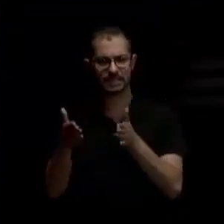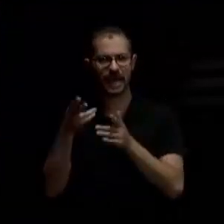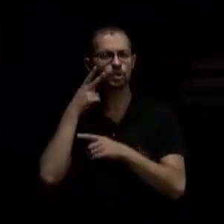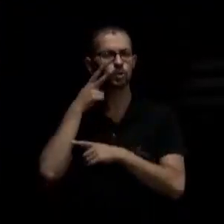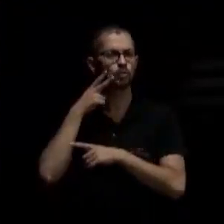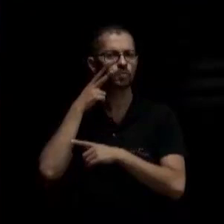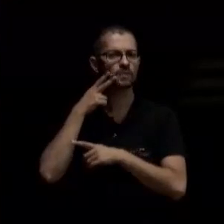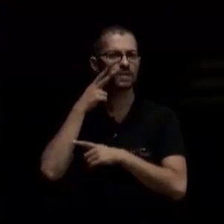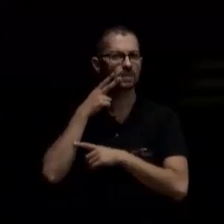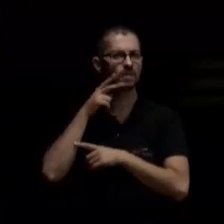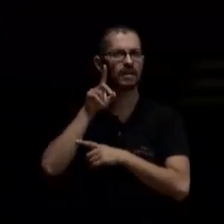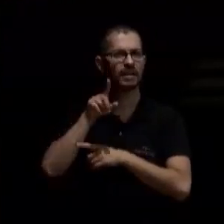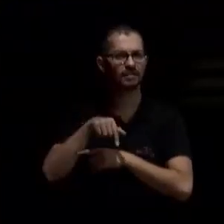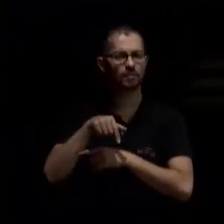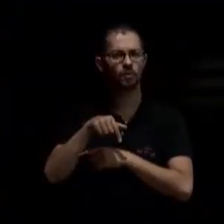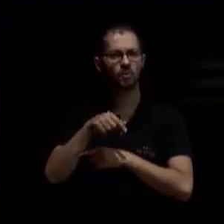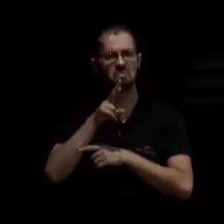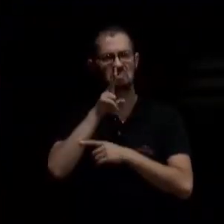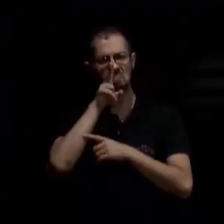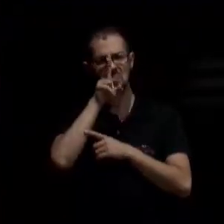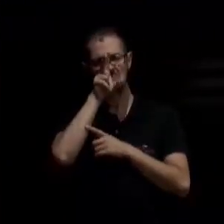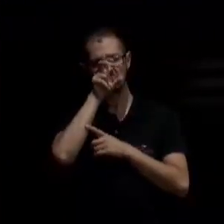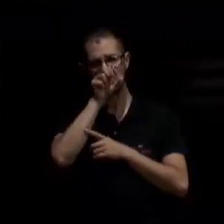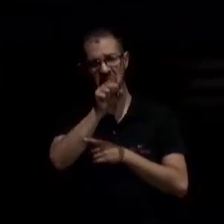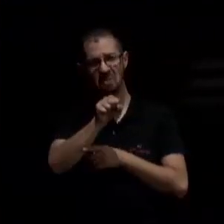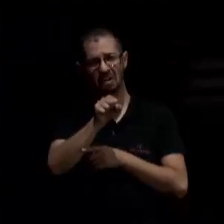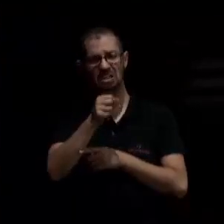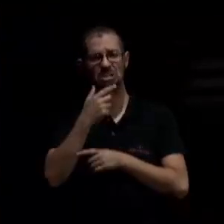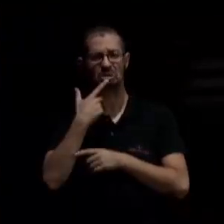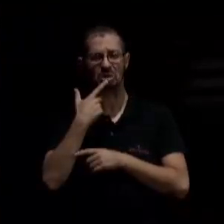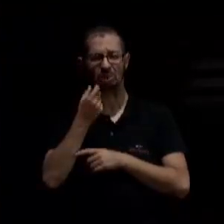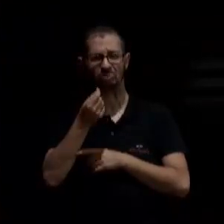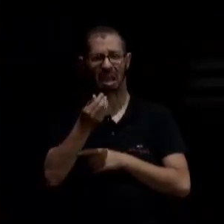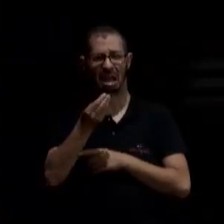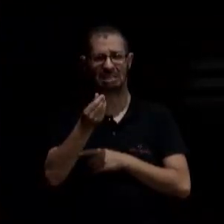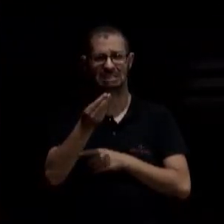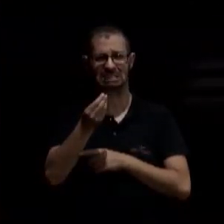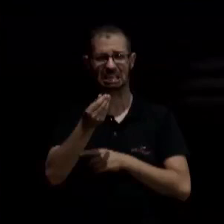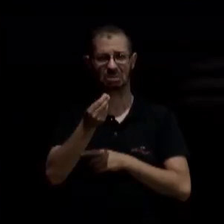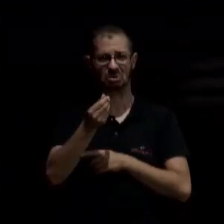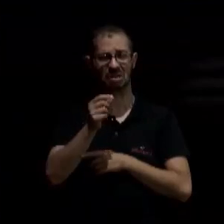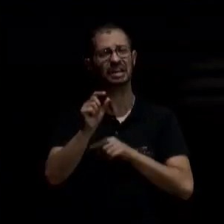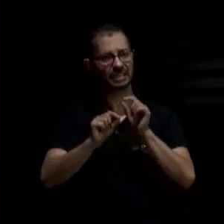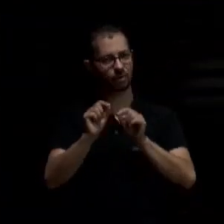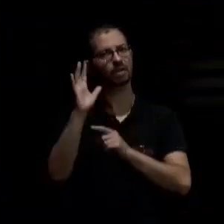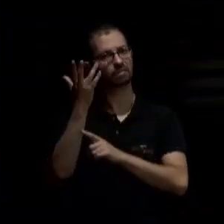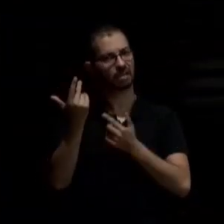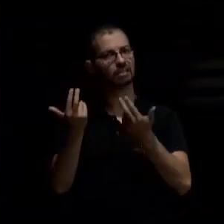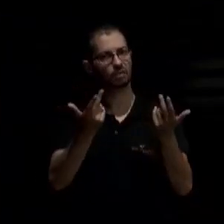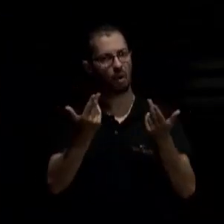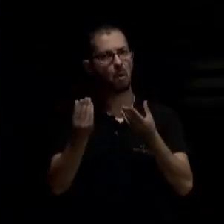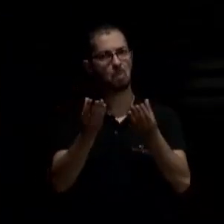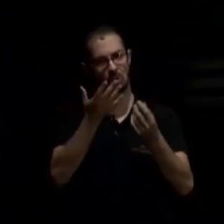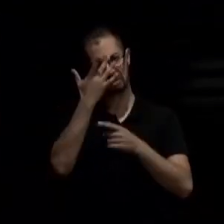Ele ficou cheio de borra, ele ficou cheio de azedume, que é o que acontece com muita gente.